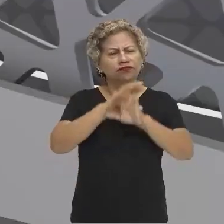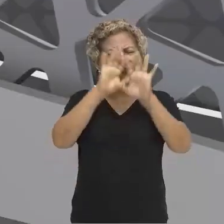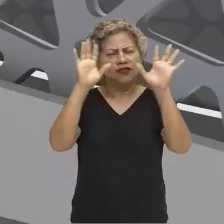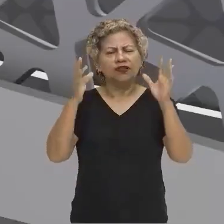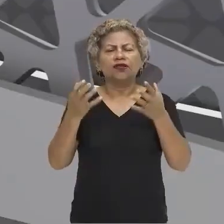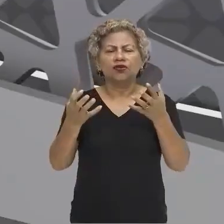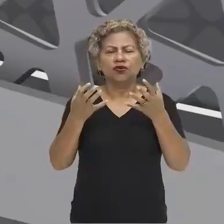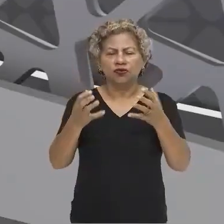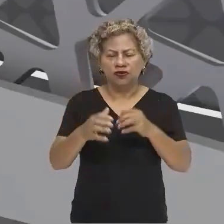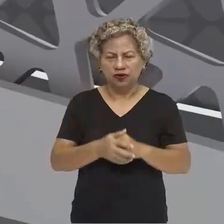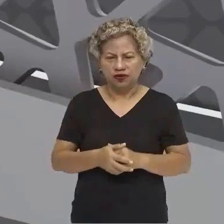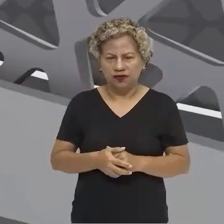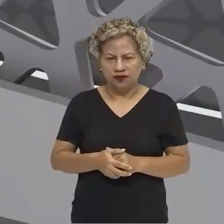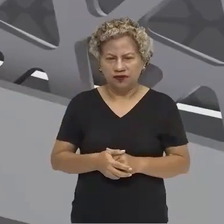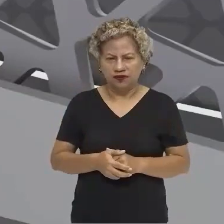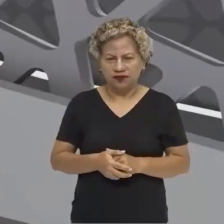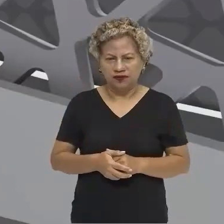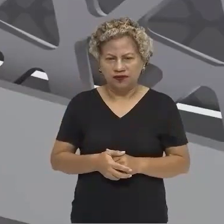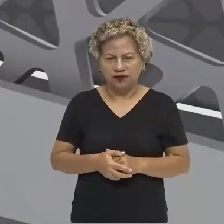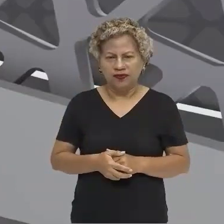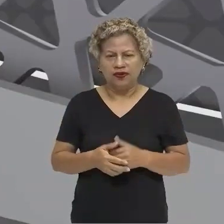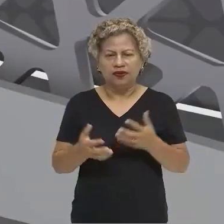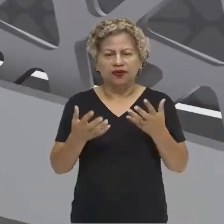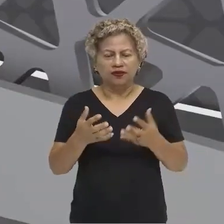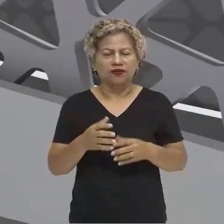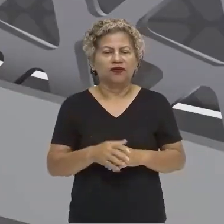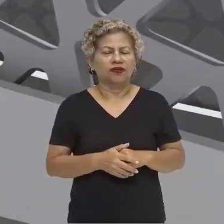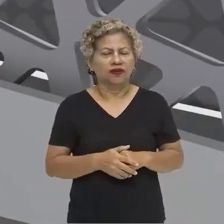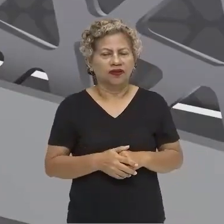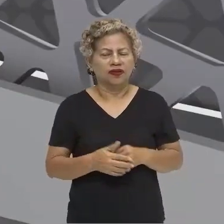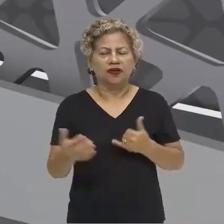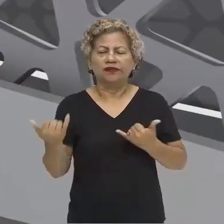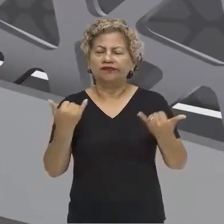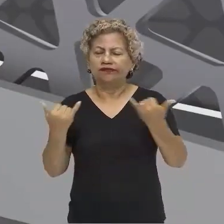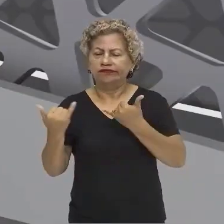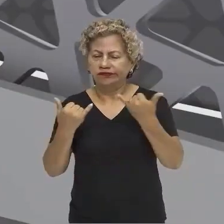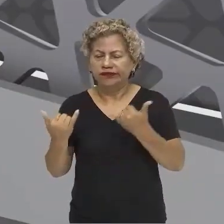não me venha falar, professor, eu vou fazer medicina, professor, eu vou fazer